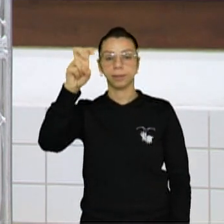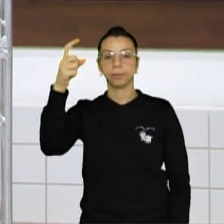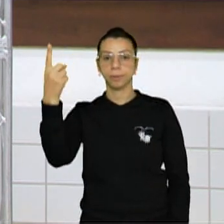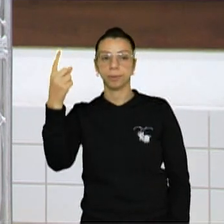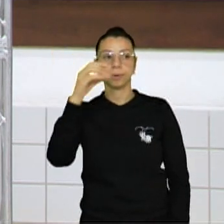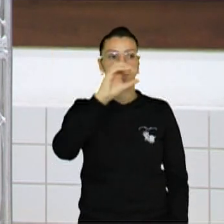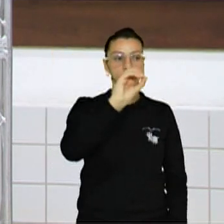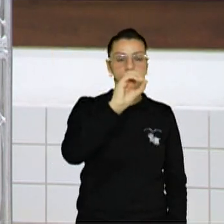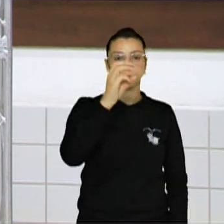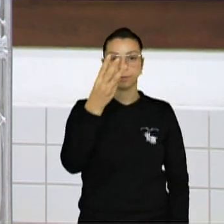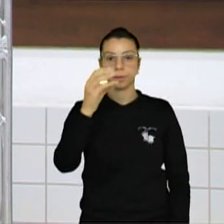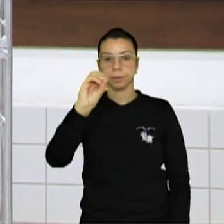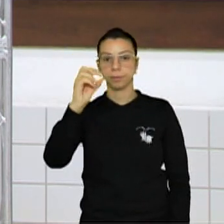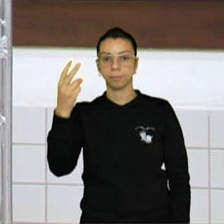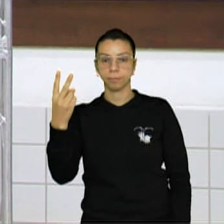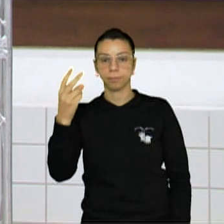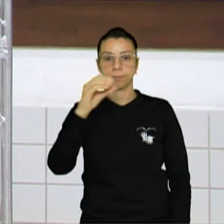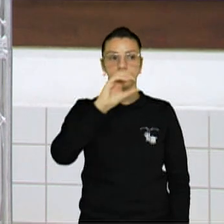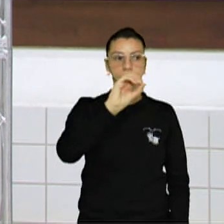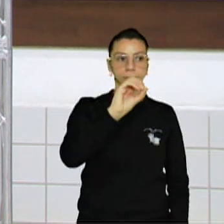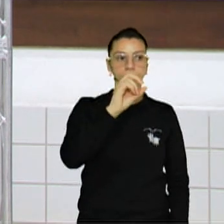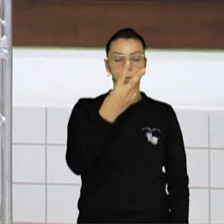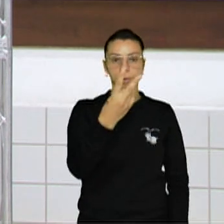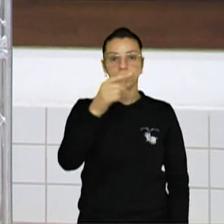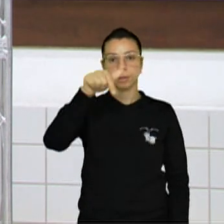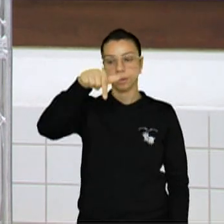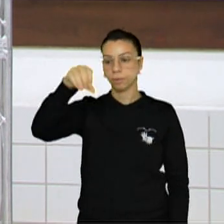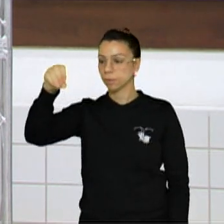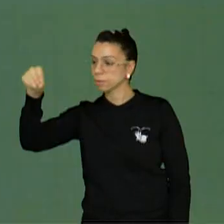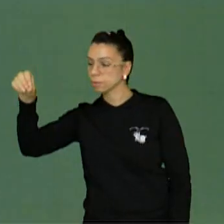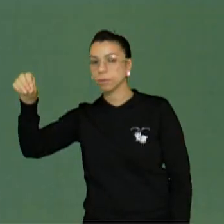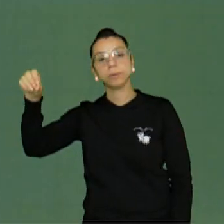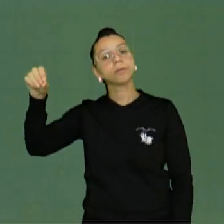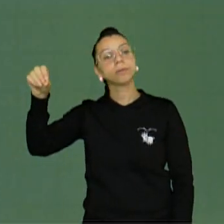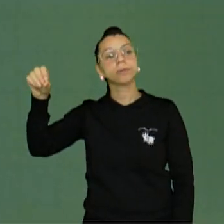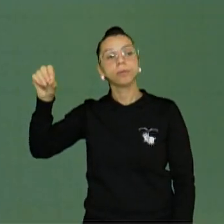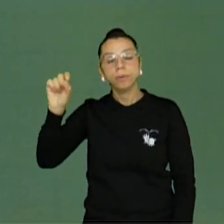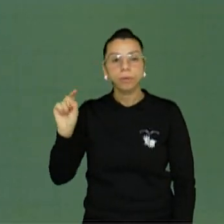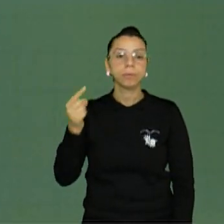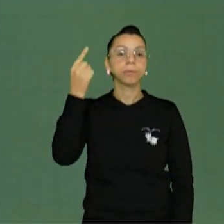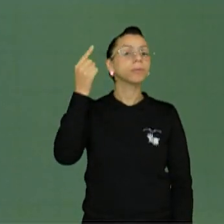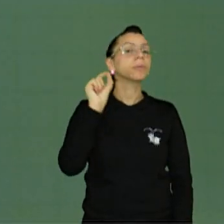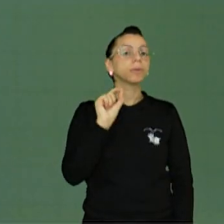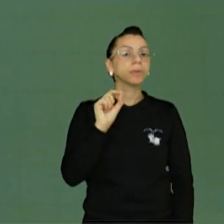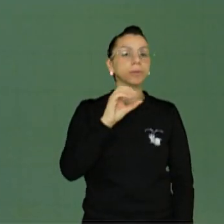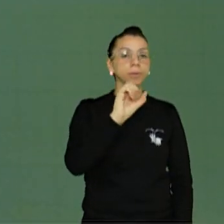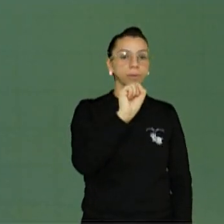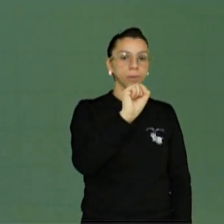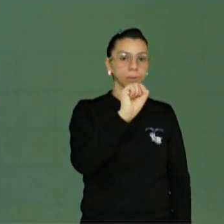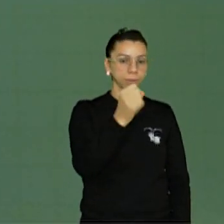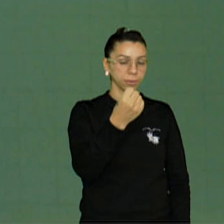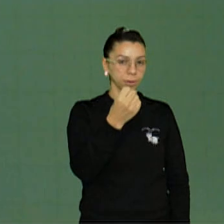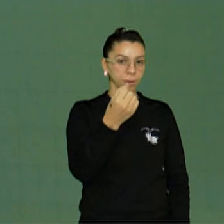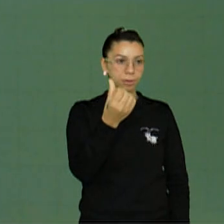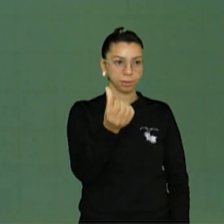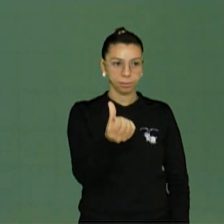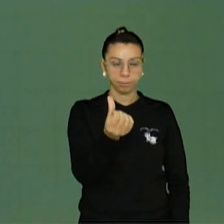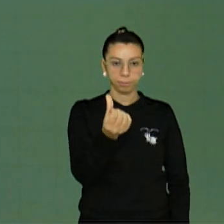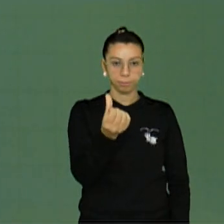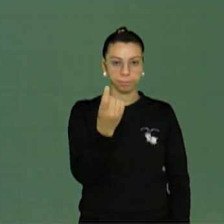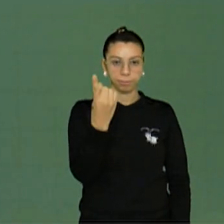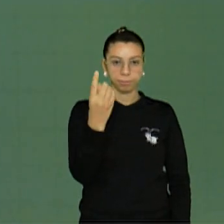3, 0, 2. 2, 7, 0, 0. Aí vem a última linha. 8,